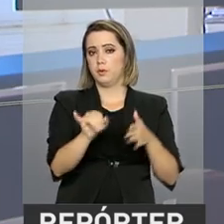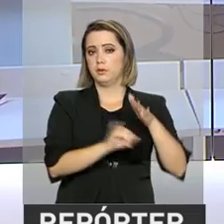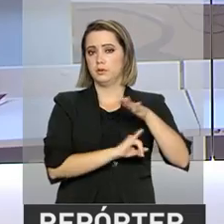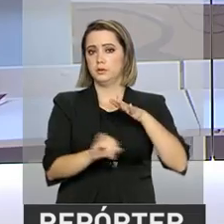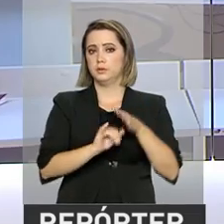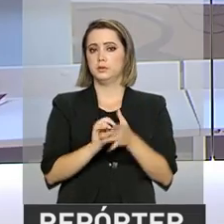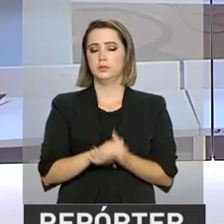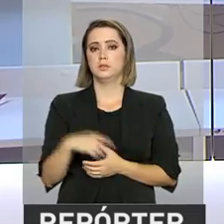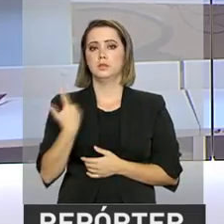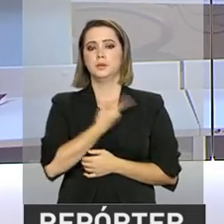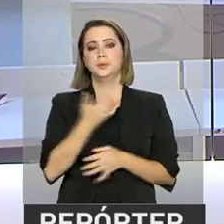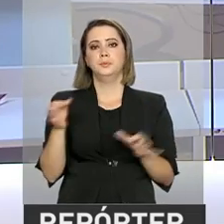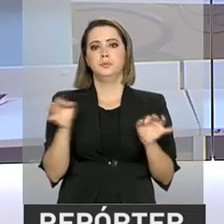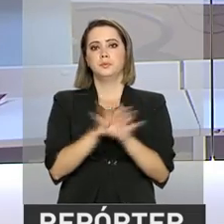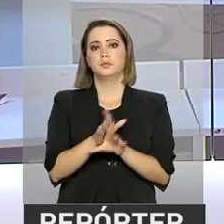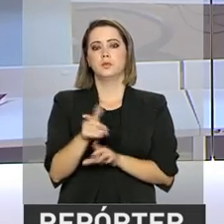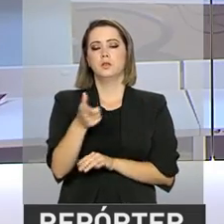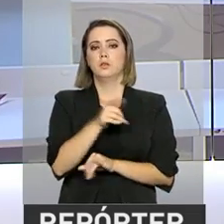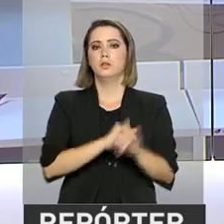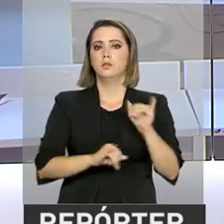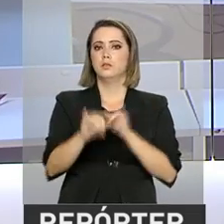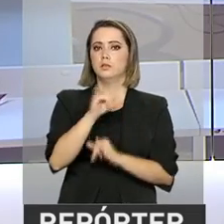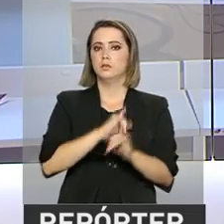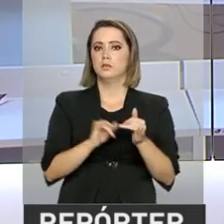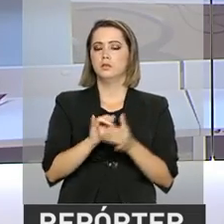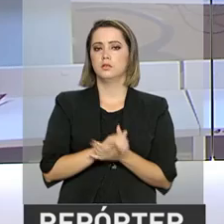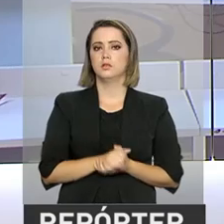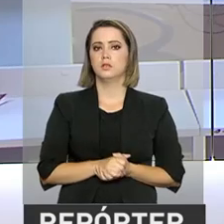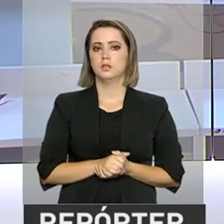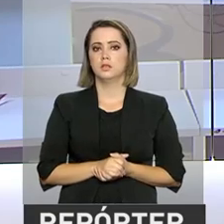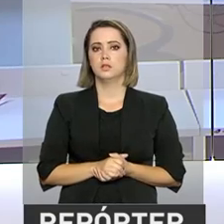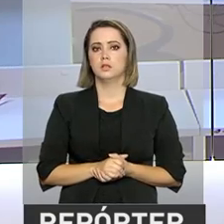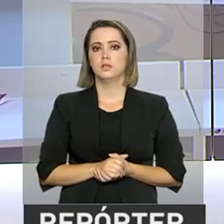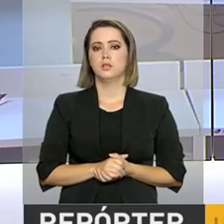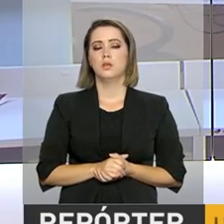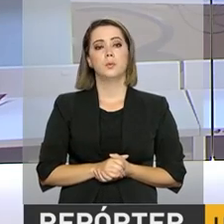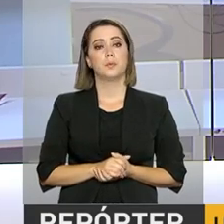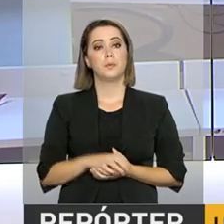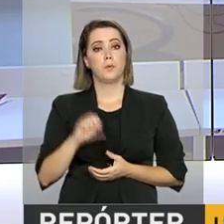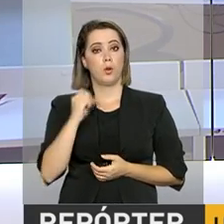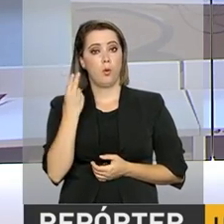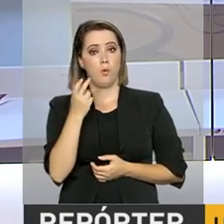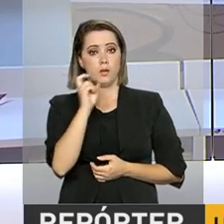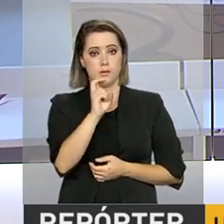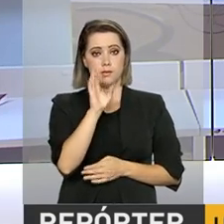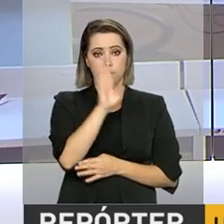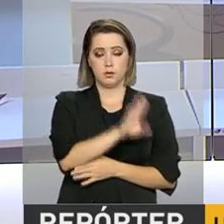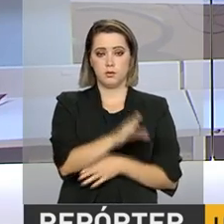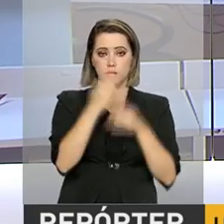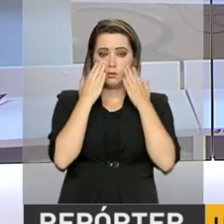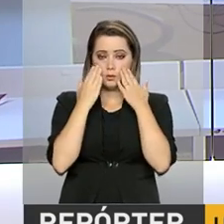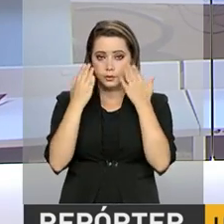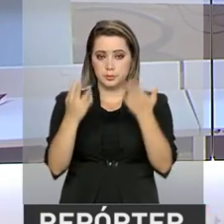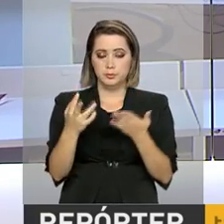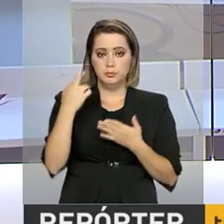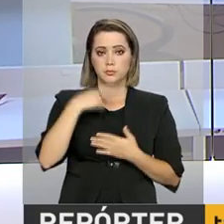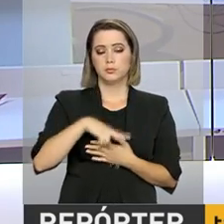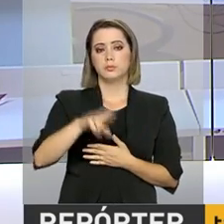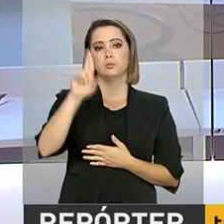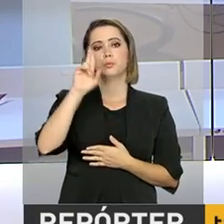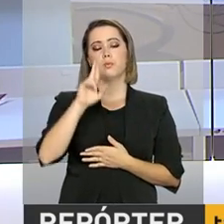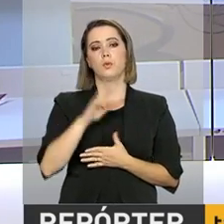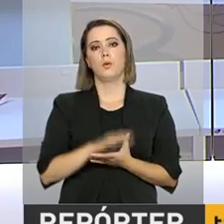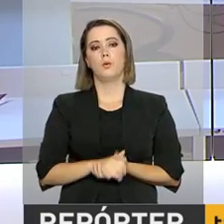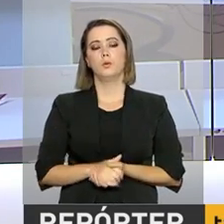instituições nós ficamos por aqui podemos voltar a qualquer momento com outras informações ou às 5:00 da tarde na próxima edição do repórter